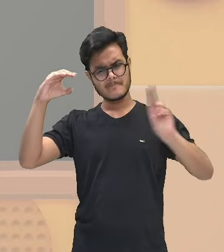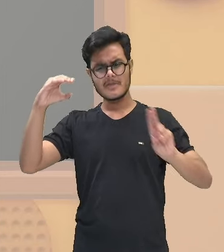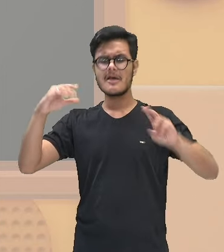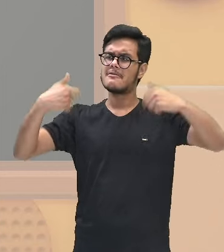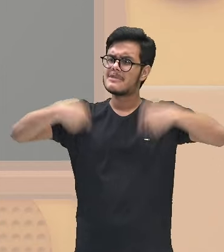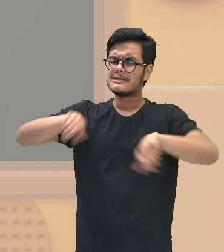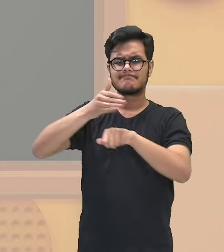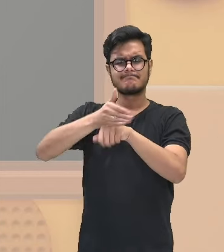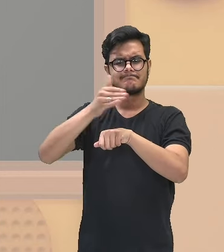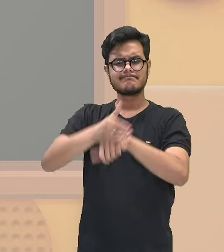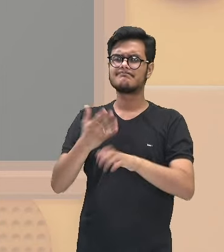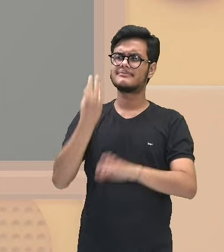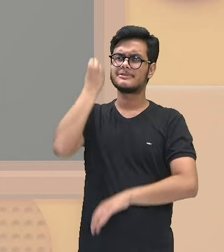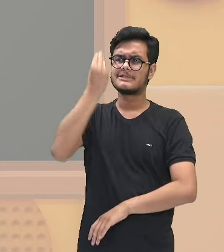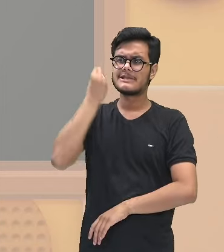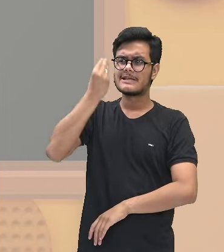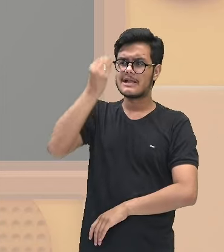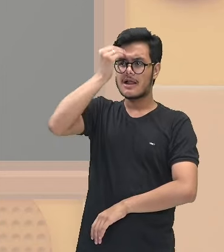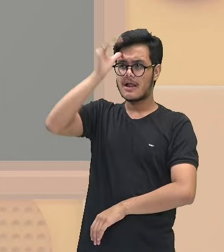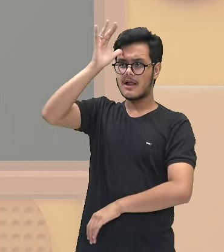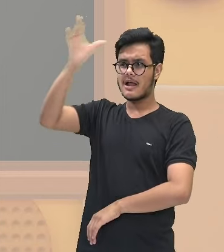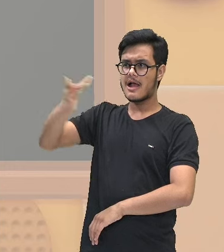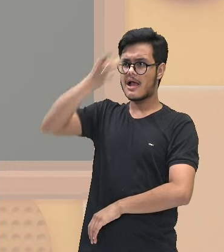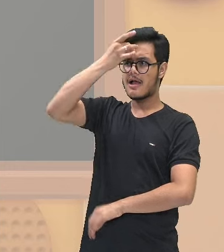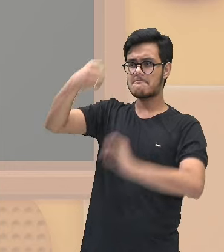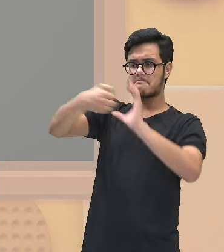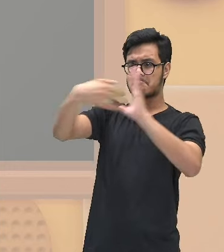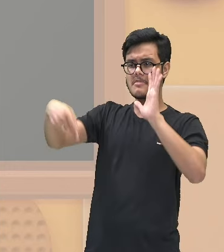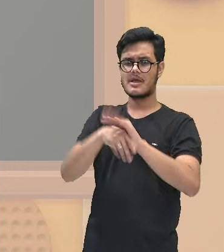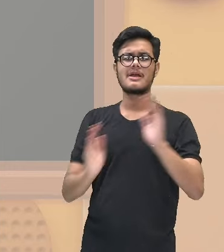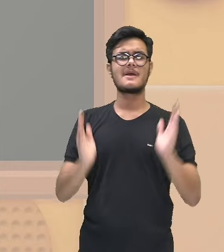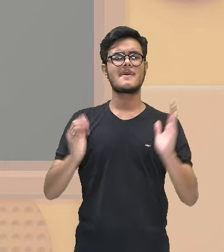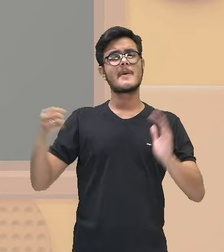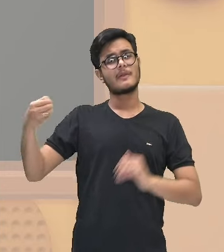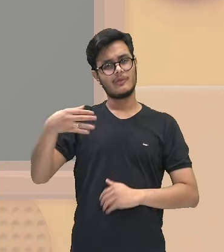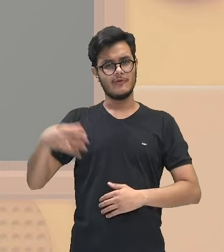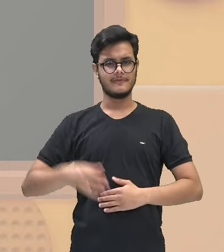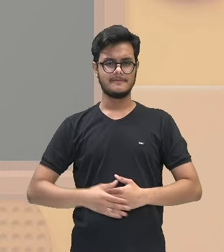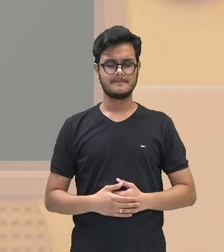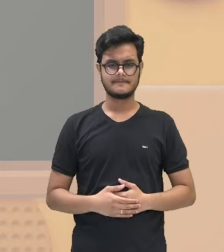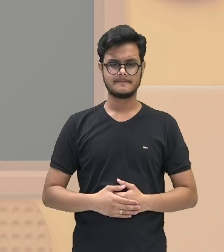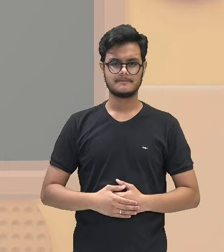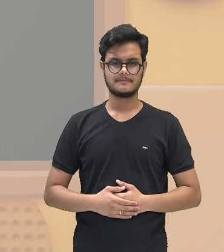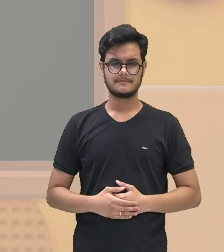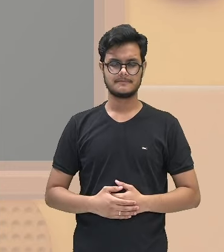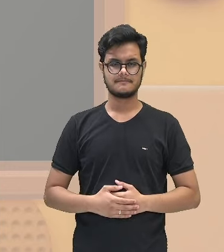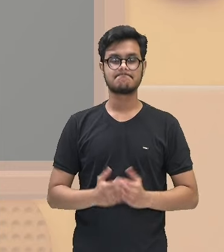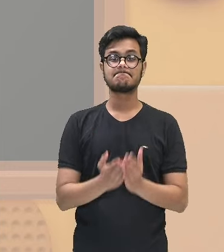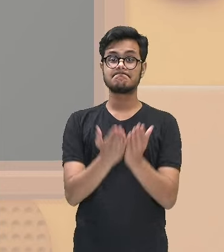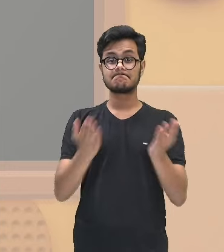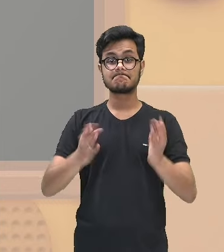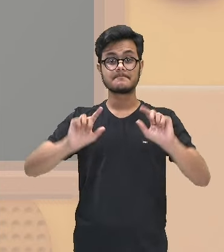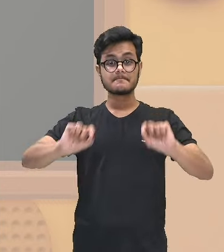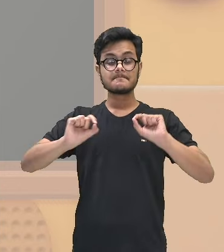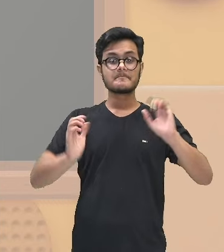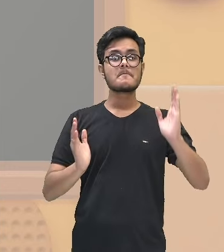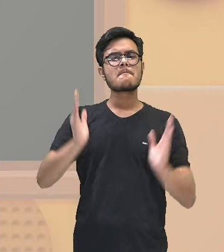experimentação do que eles estão vivenciando. Isso também vai ser uma característica do pensamento renascentista. O Renascimento ele